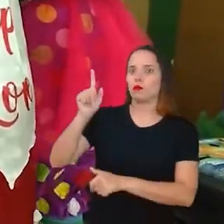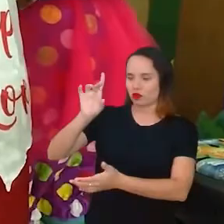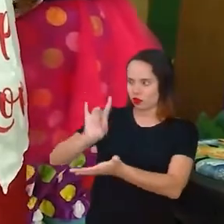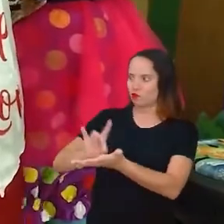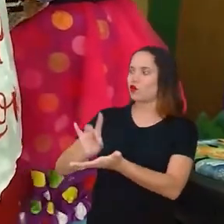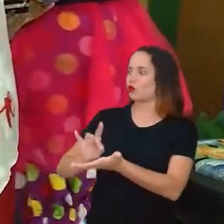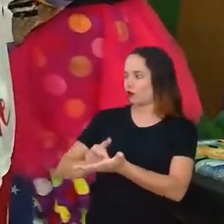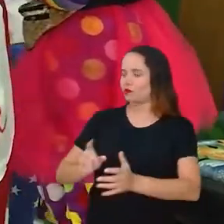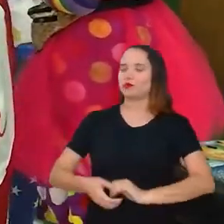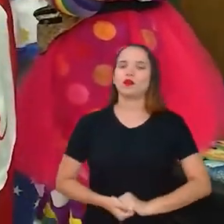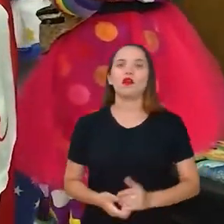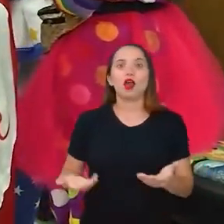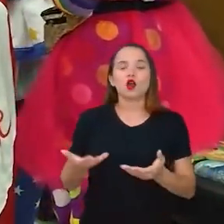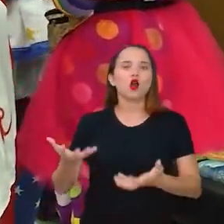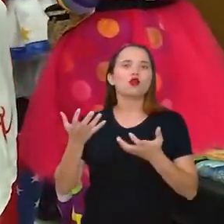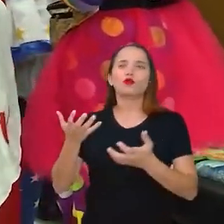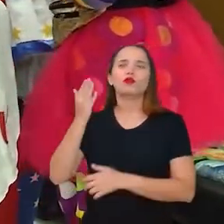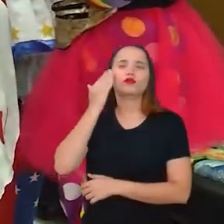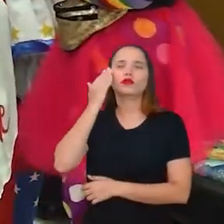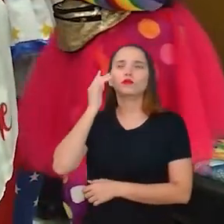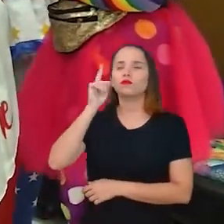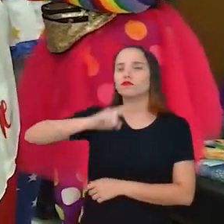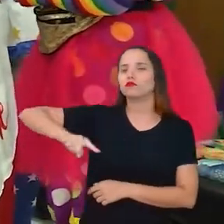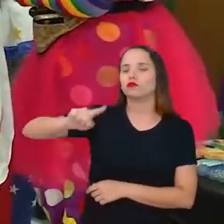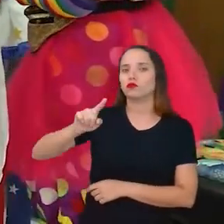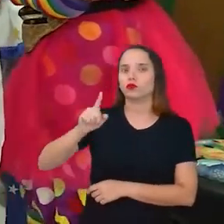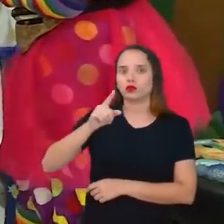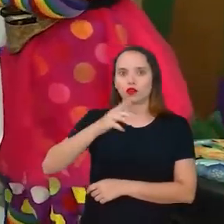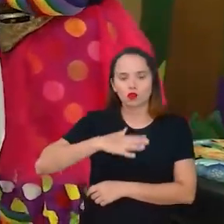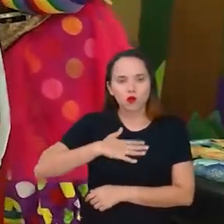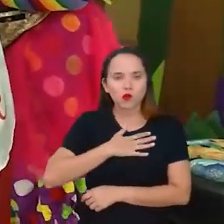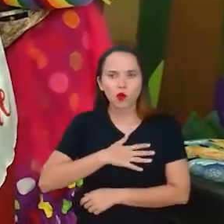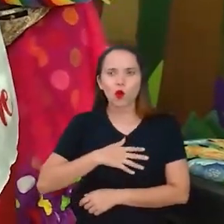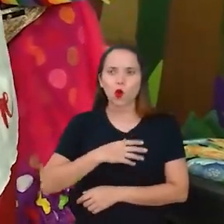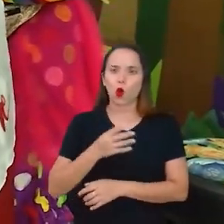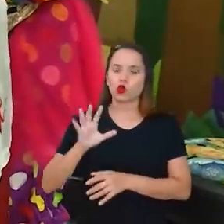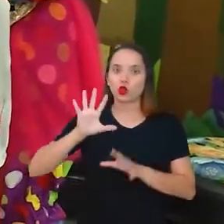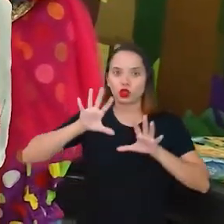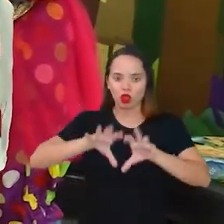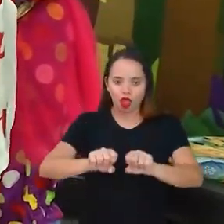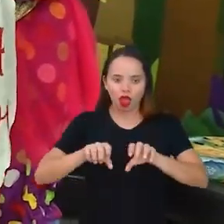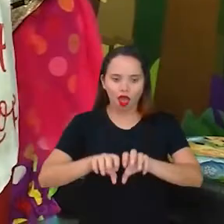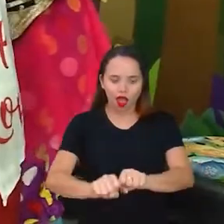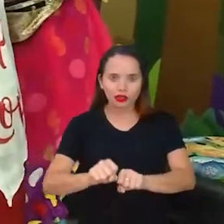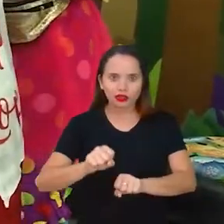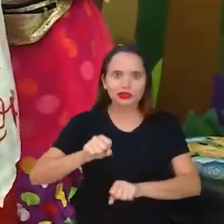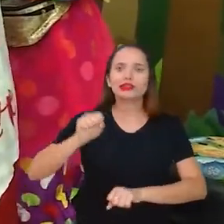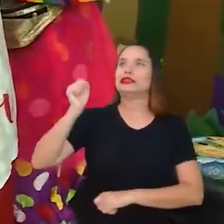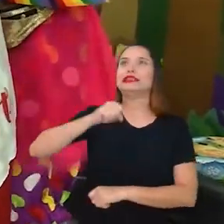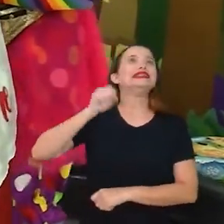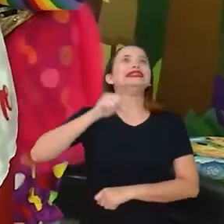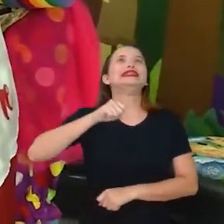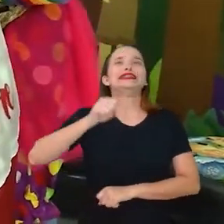agora eu quero saber de vocês vocês gostam de colocar a mão na massa